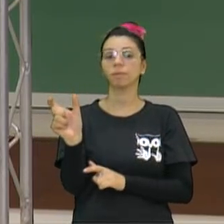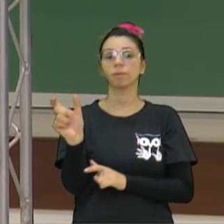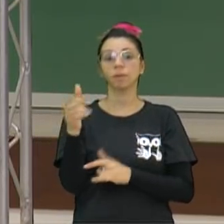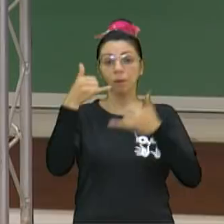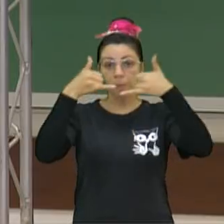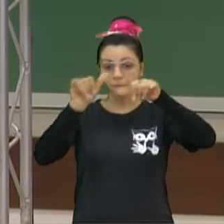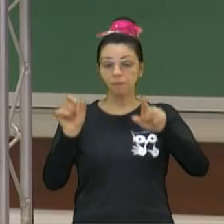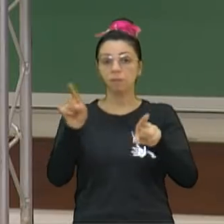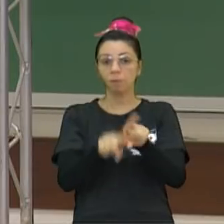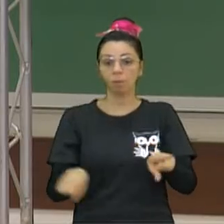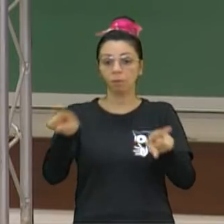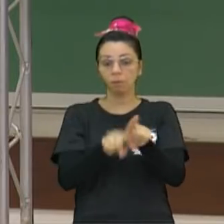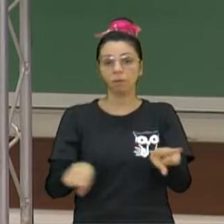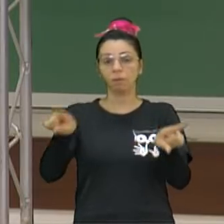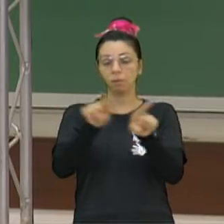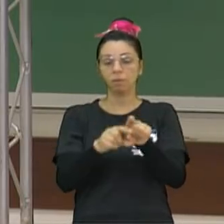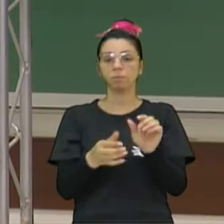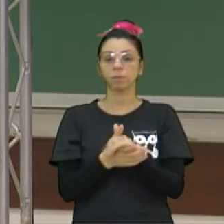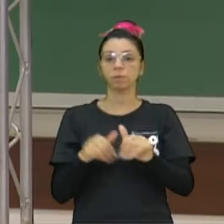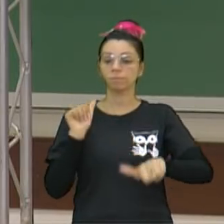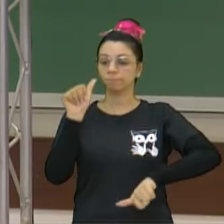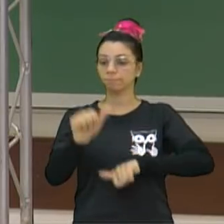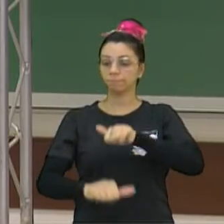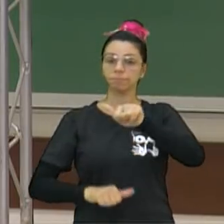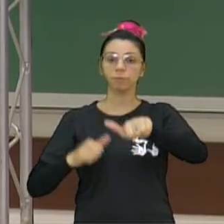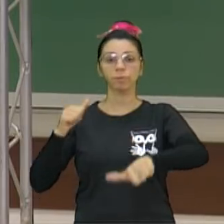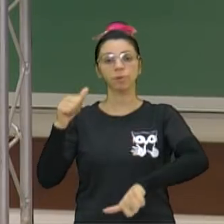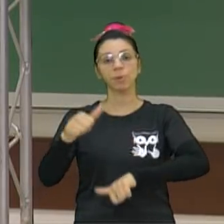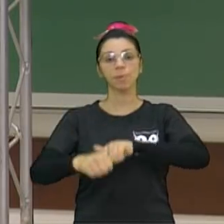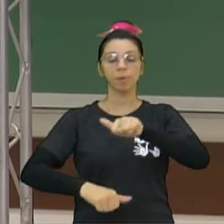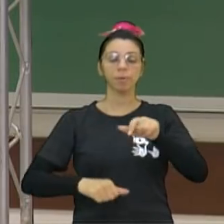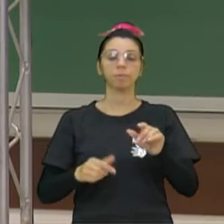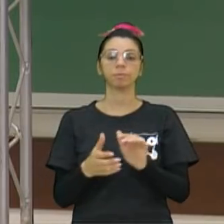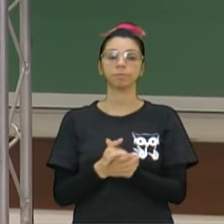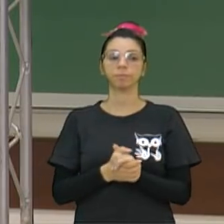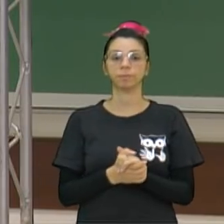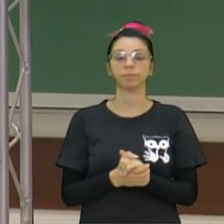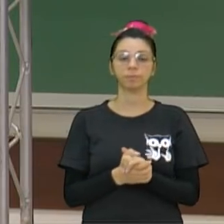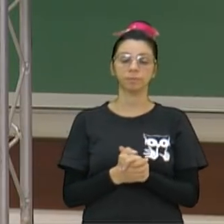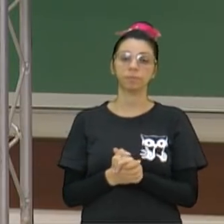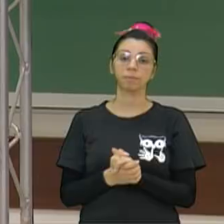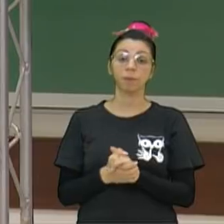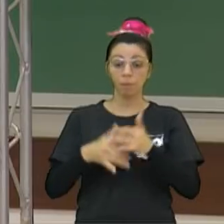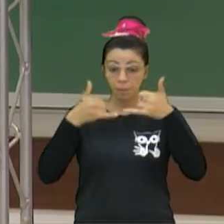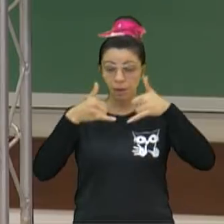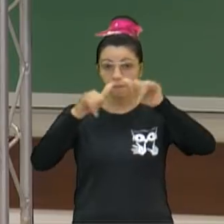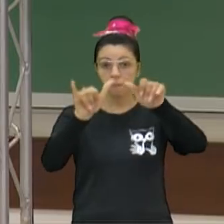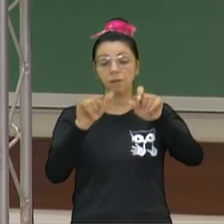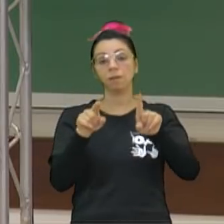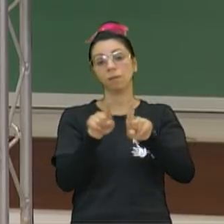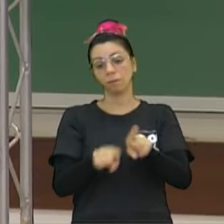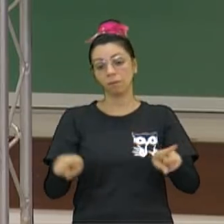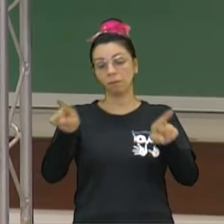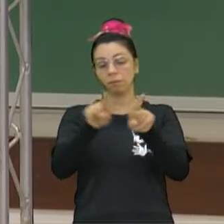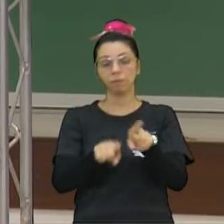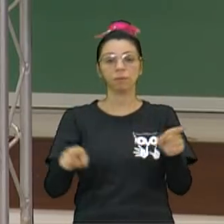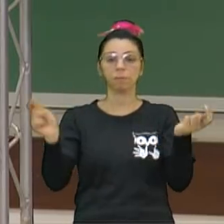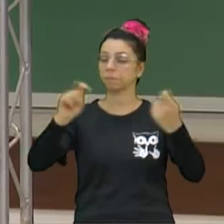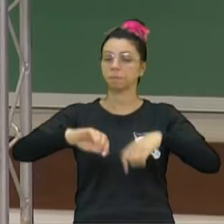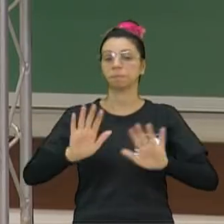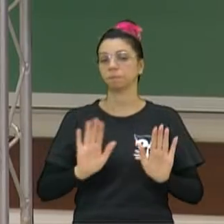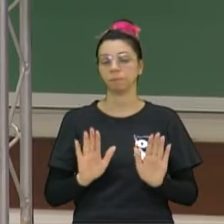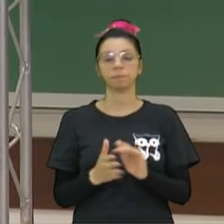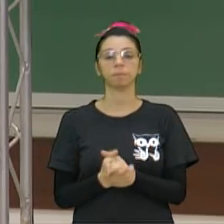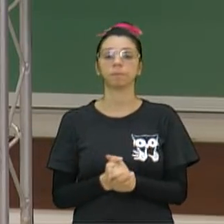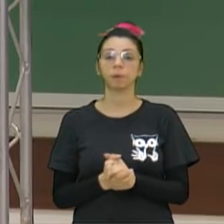as anáforas, ou palavras que ainda serão referenciadas, e para evitar essa repetição desnecessária, a gente aprendeu ali